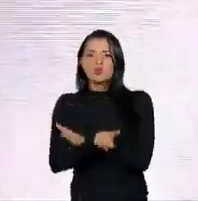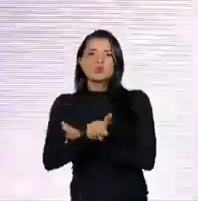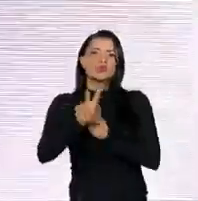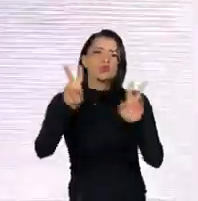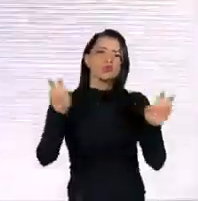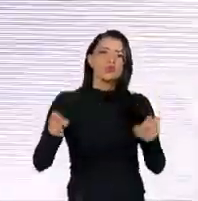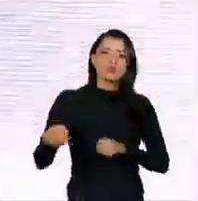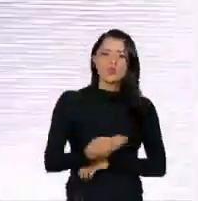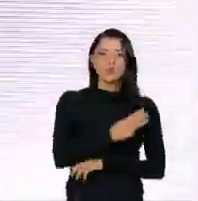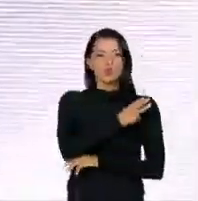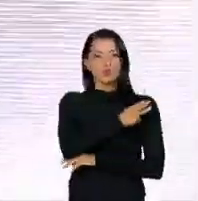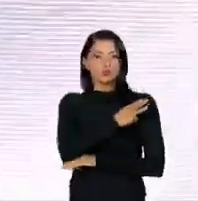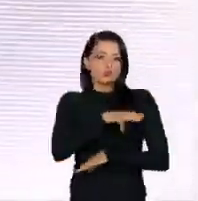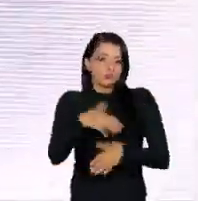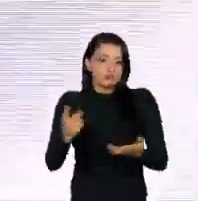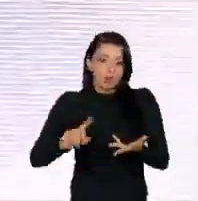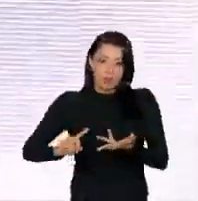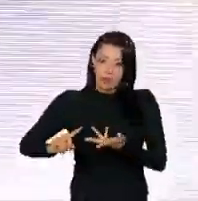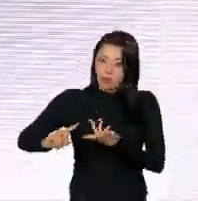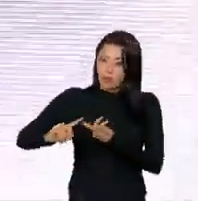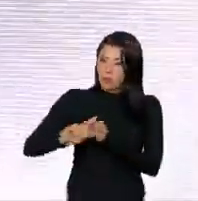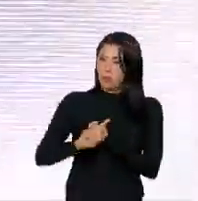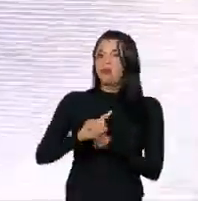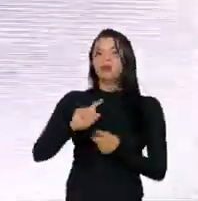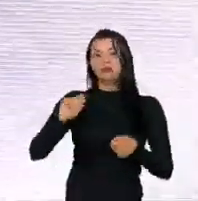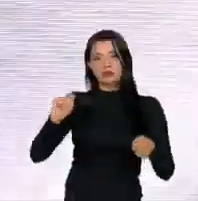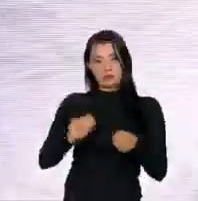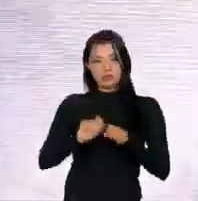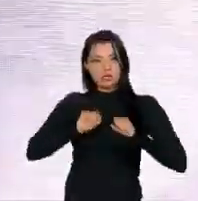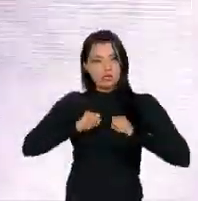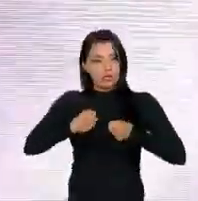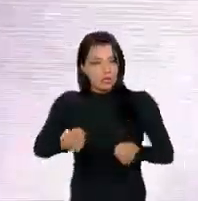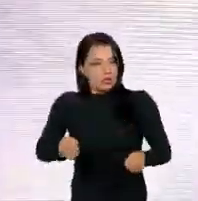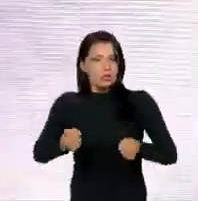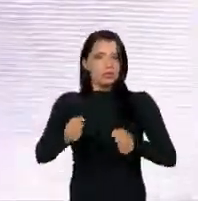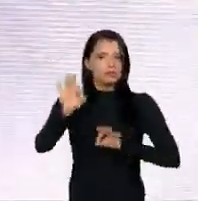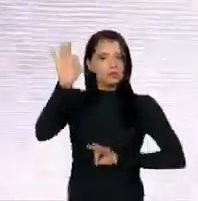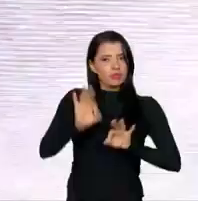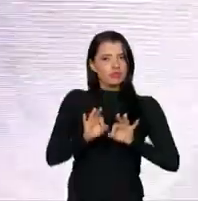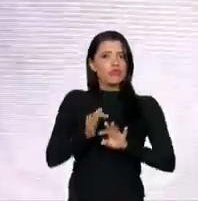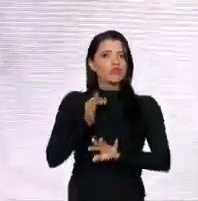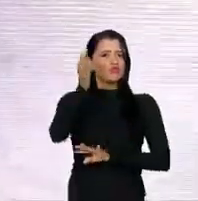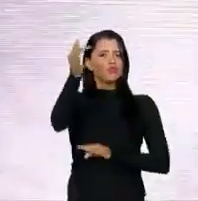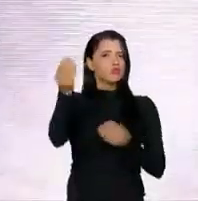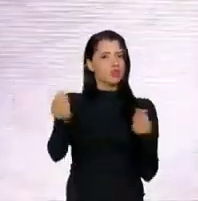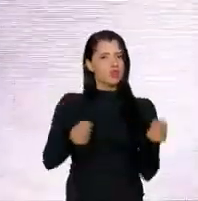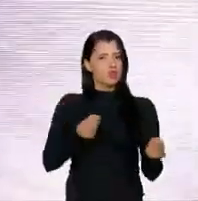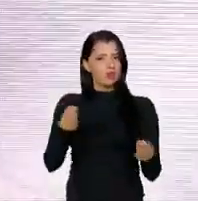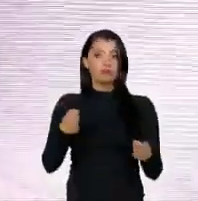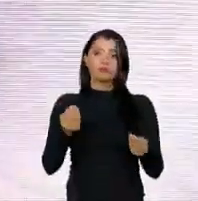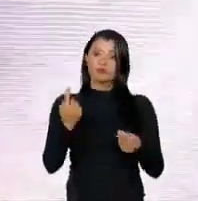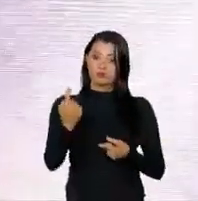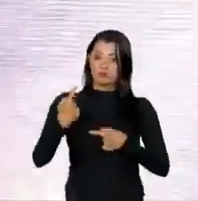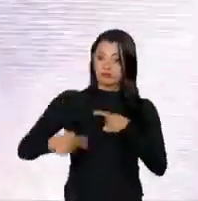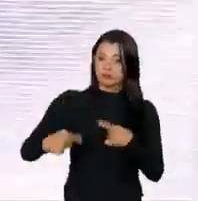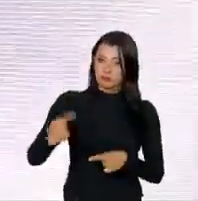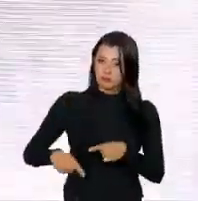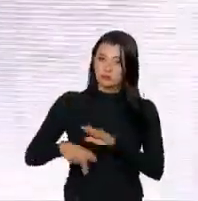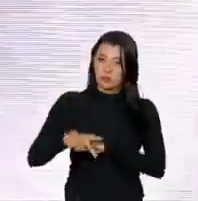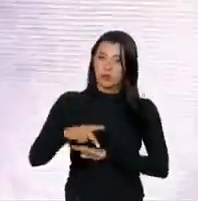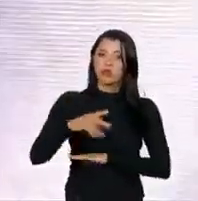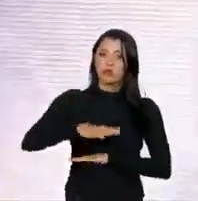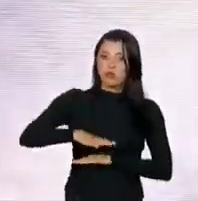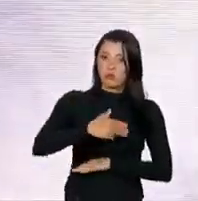ensino médio, enfim, fazer uma série de ações e planejar o futuro. E uma das políticas públicas que